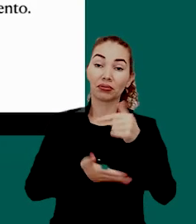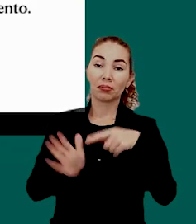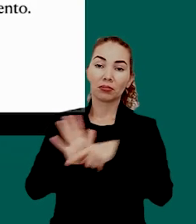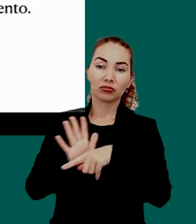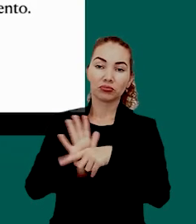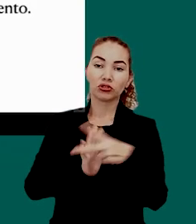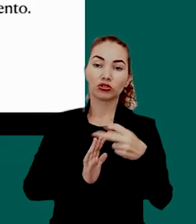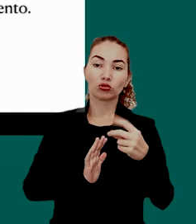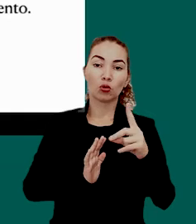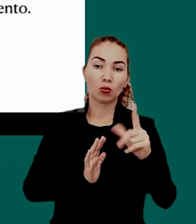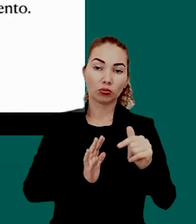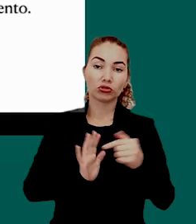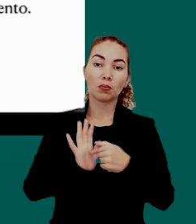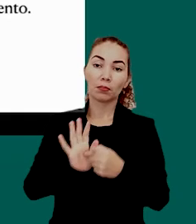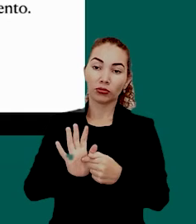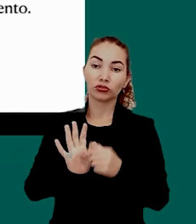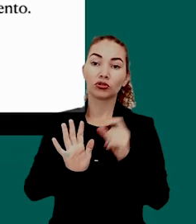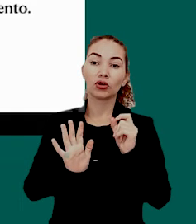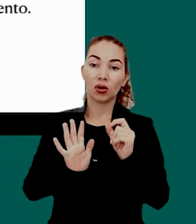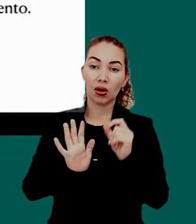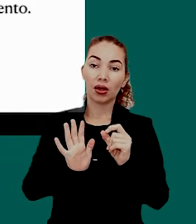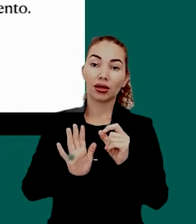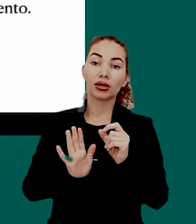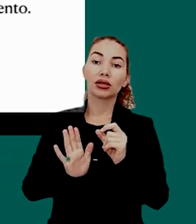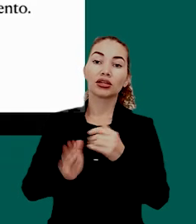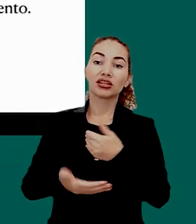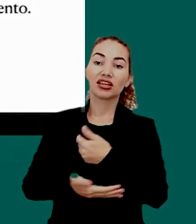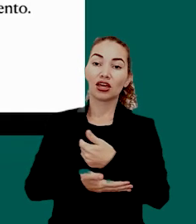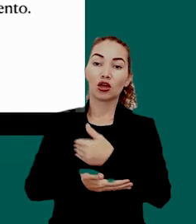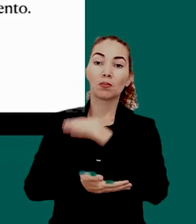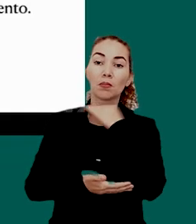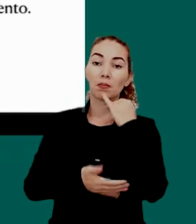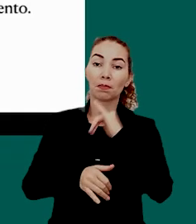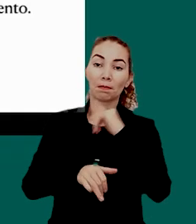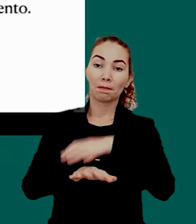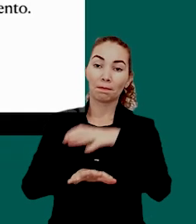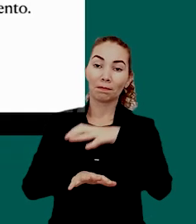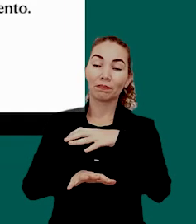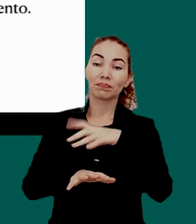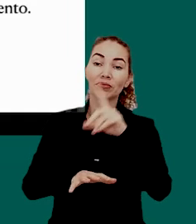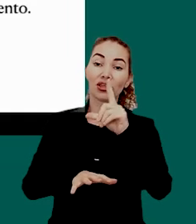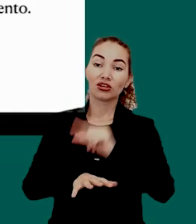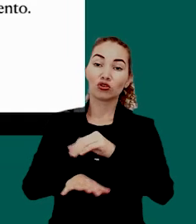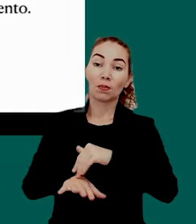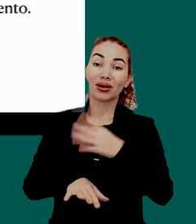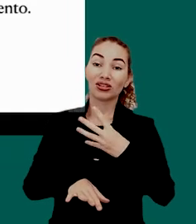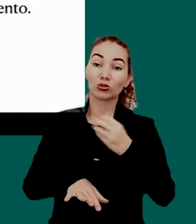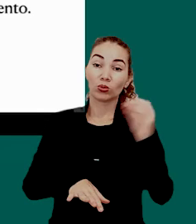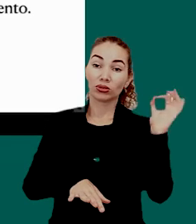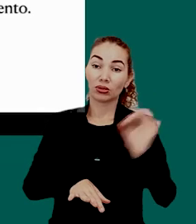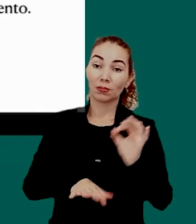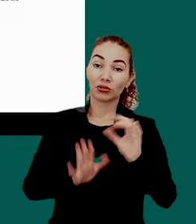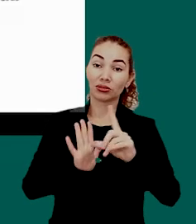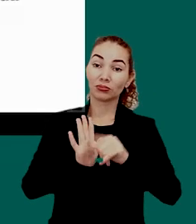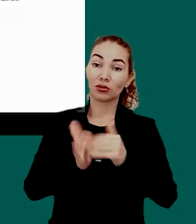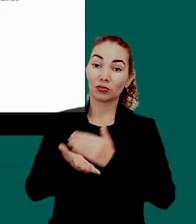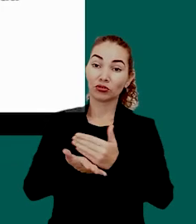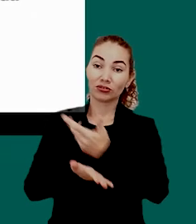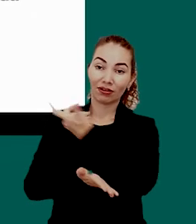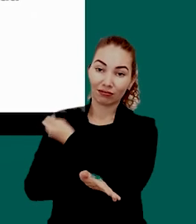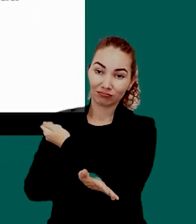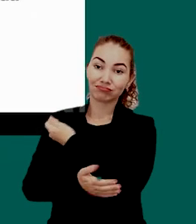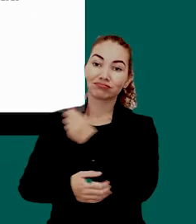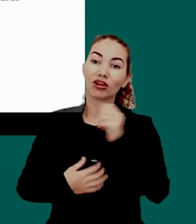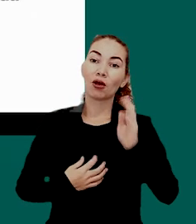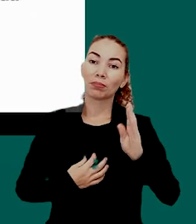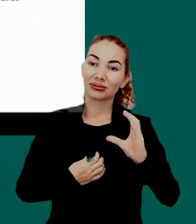de 2017 mostrou que taxas de mortalidade por doença infecciosa em bebê foi reduzida em mais de 40% depois do início da estratégia vacinal